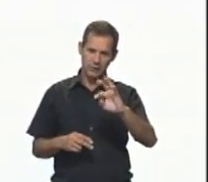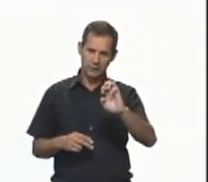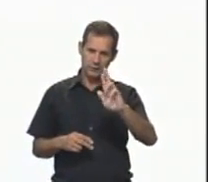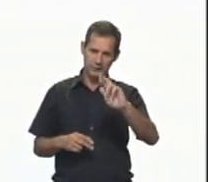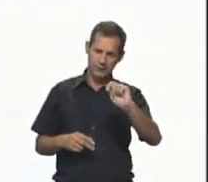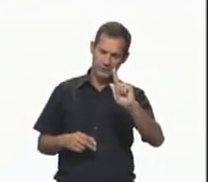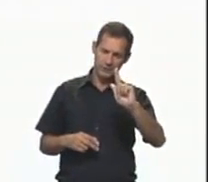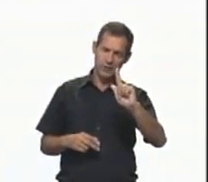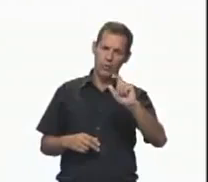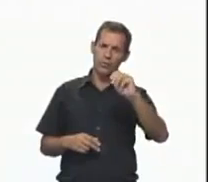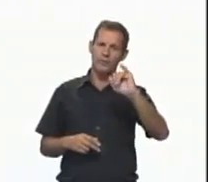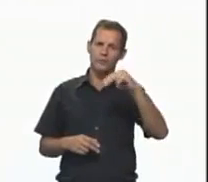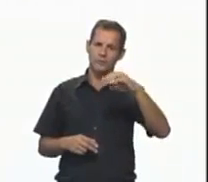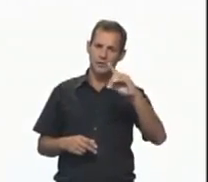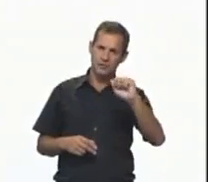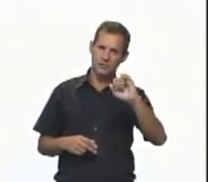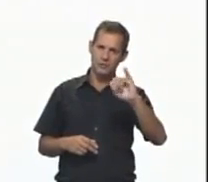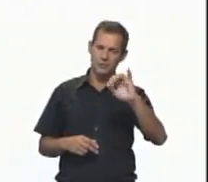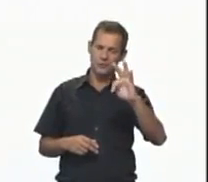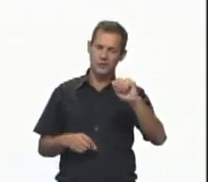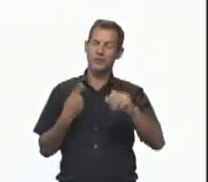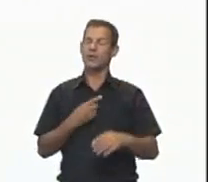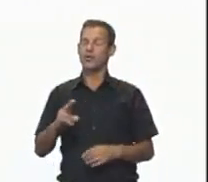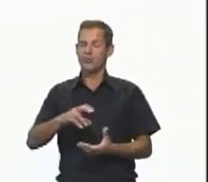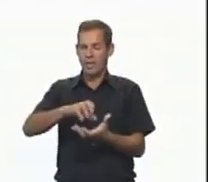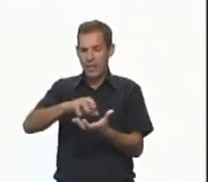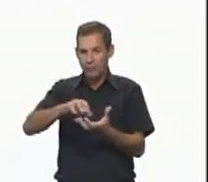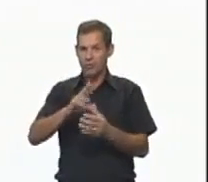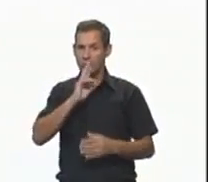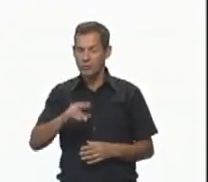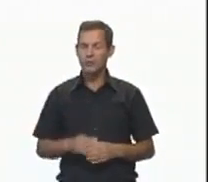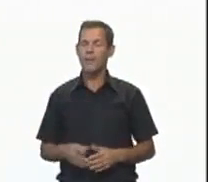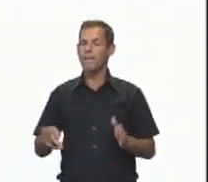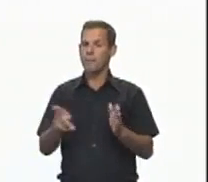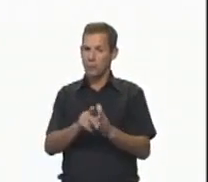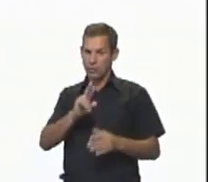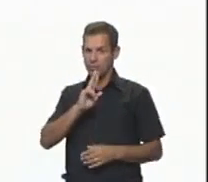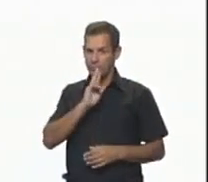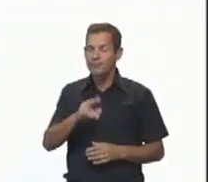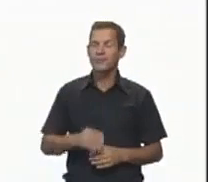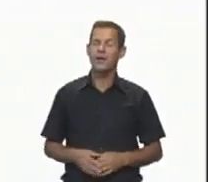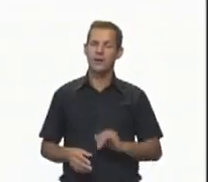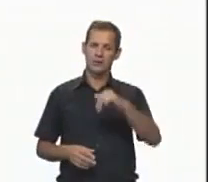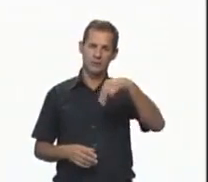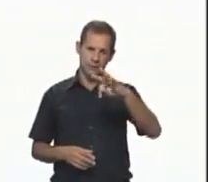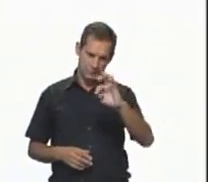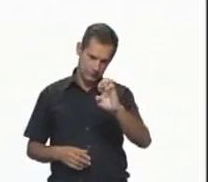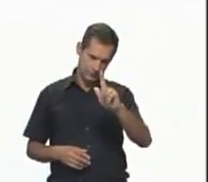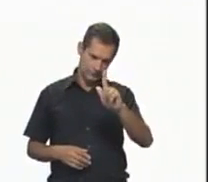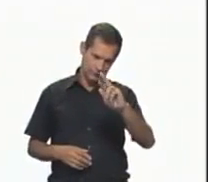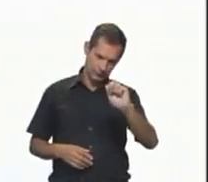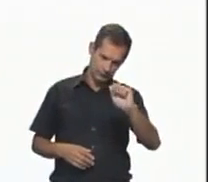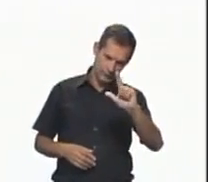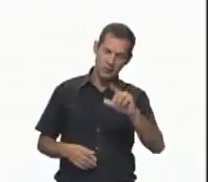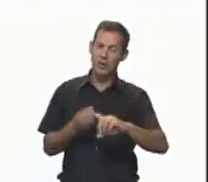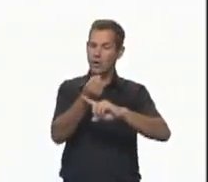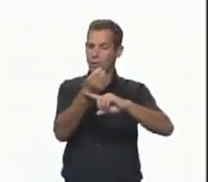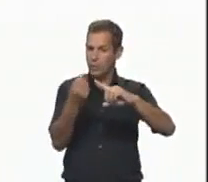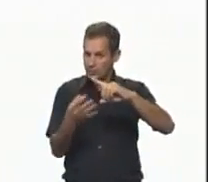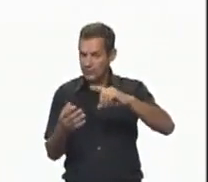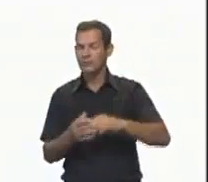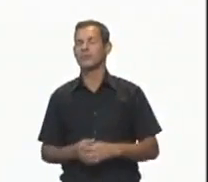são aquelas integrais que nós utilizamos fórmulas para resolver, coisas diretas. tipo a integral da